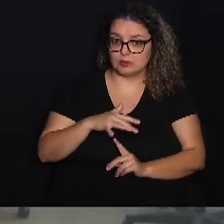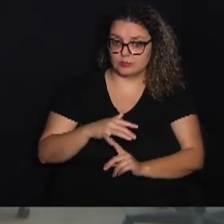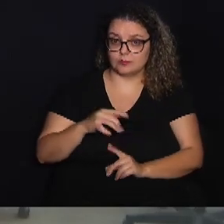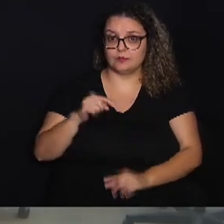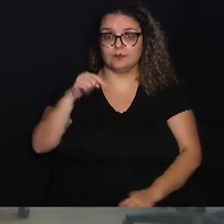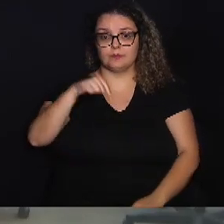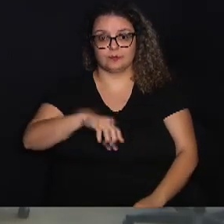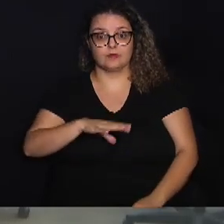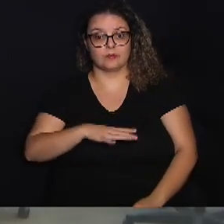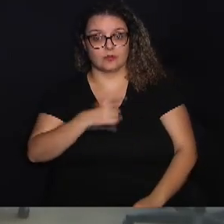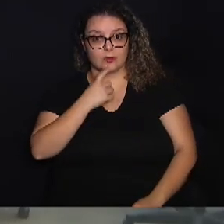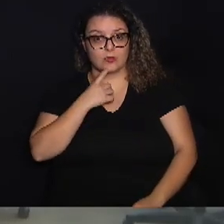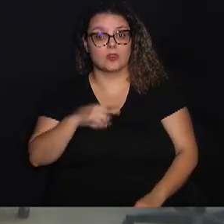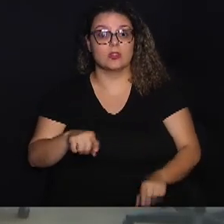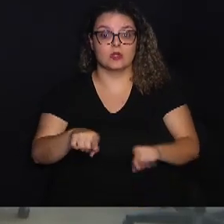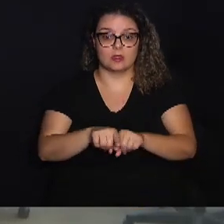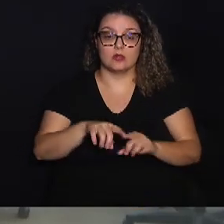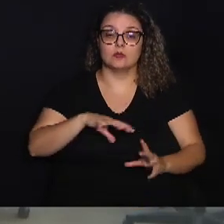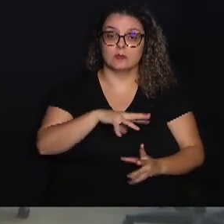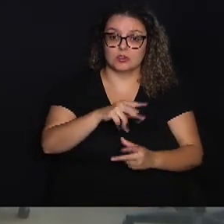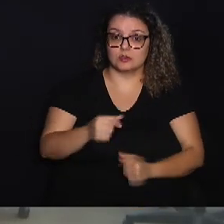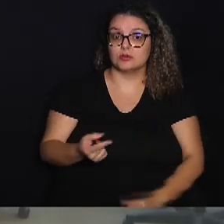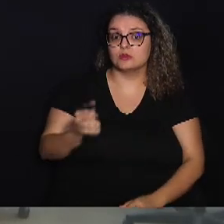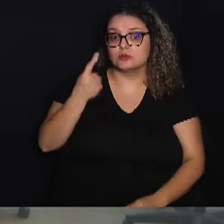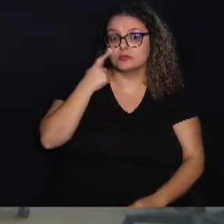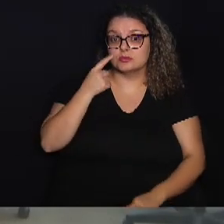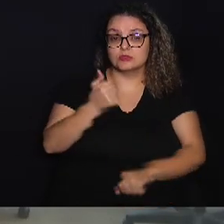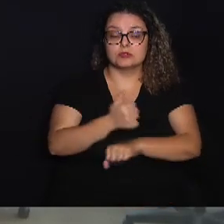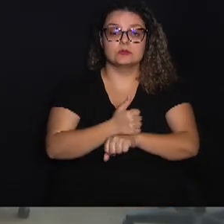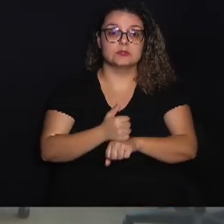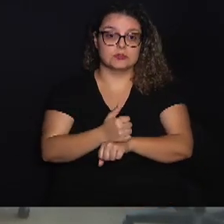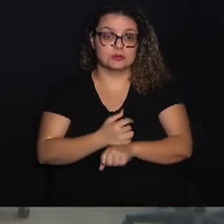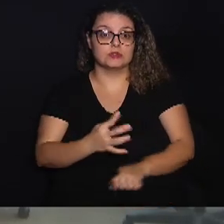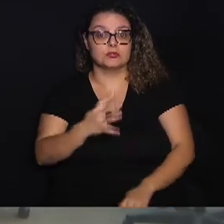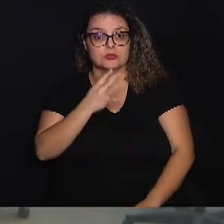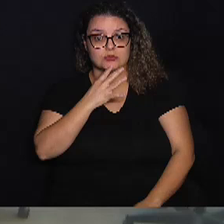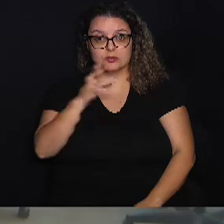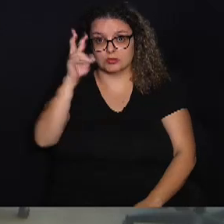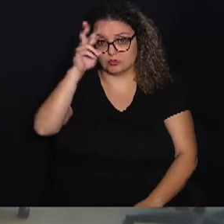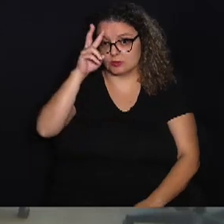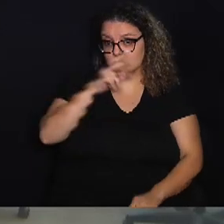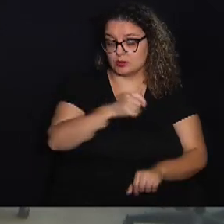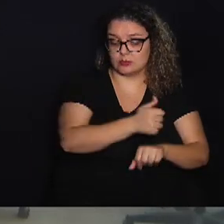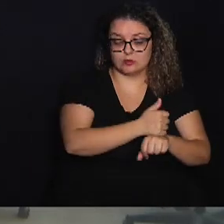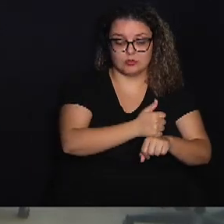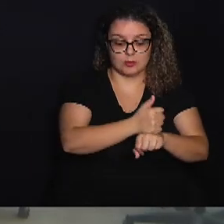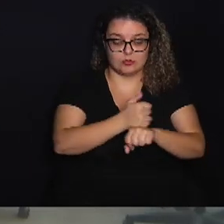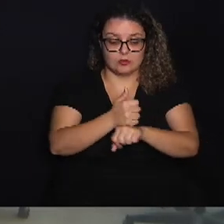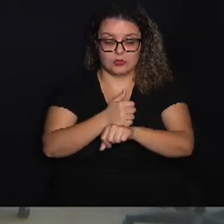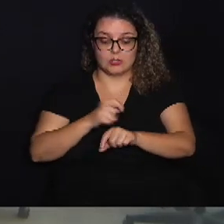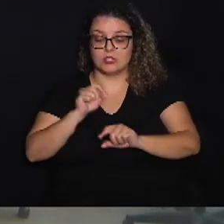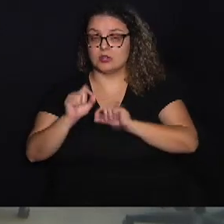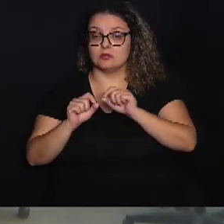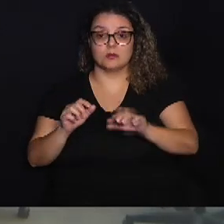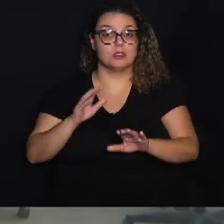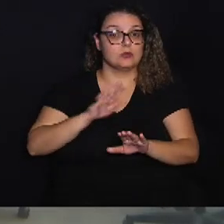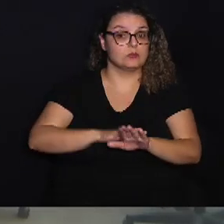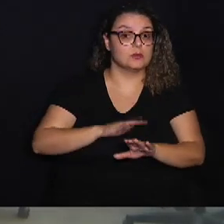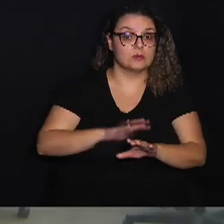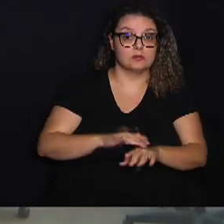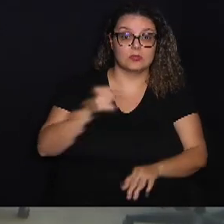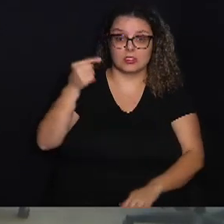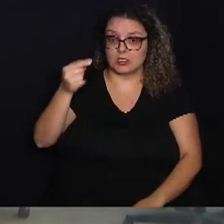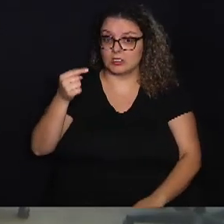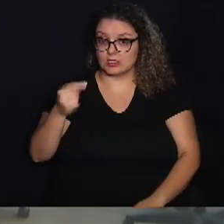em Campinas e também no mundo e não se liga na profissão Você conhece a história de profissões e quem atua em cada